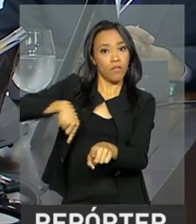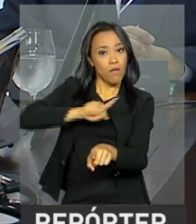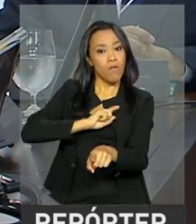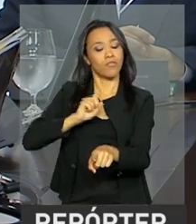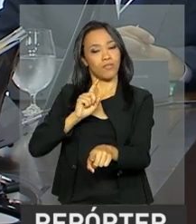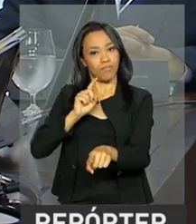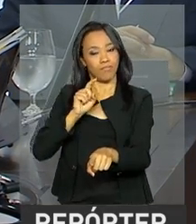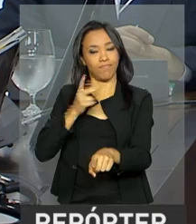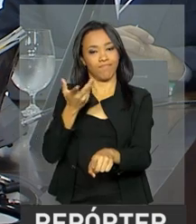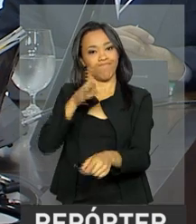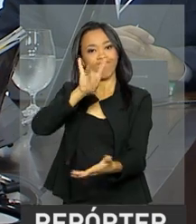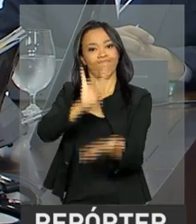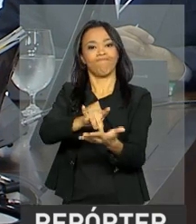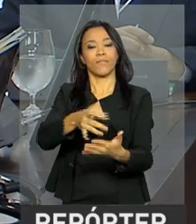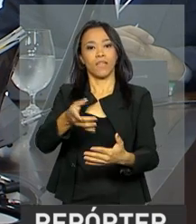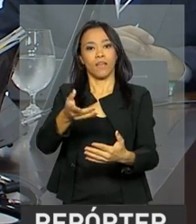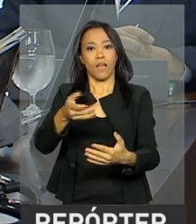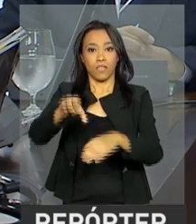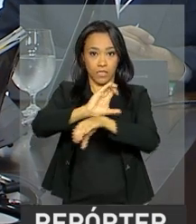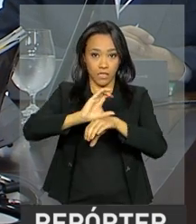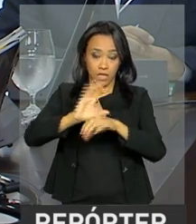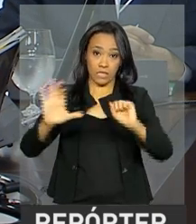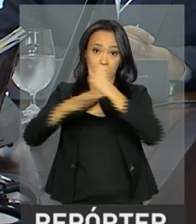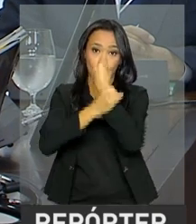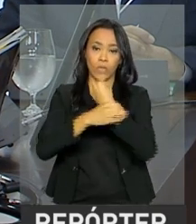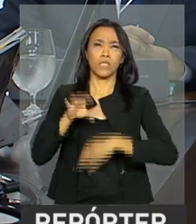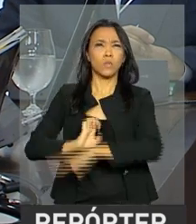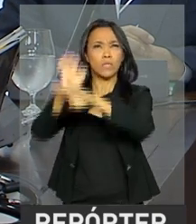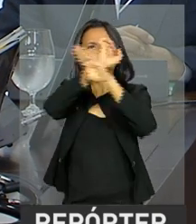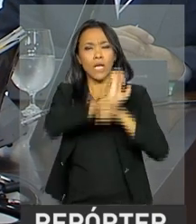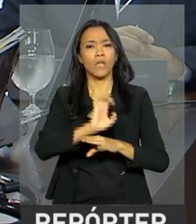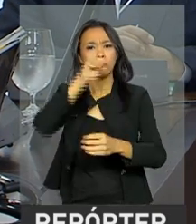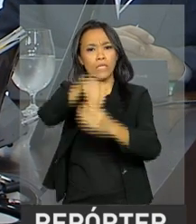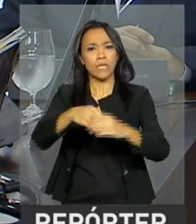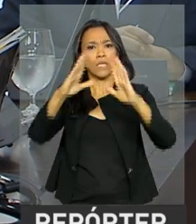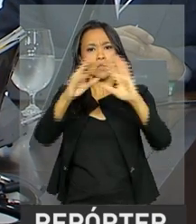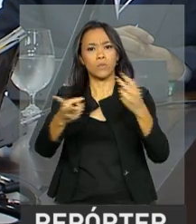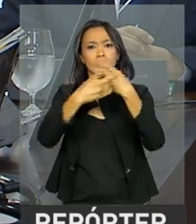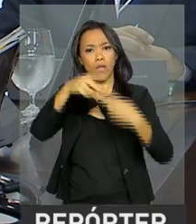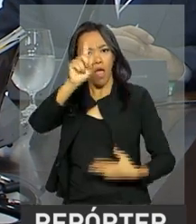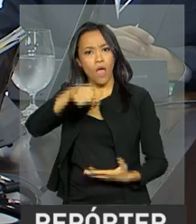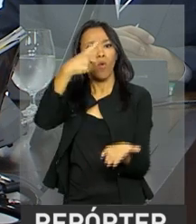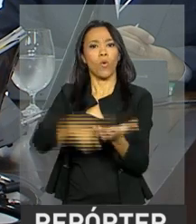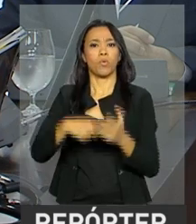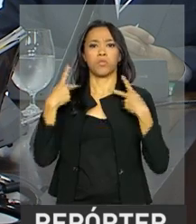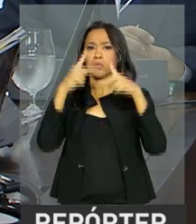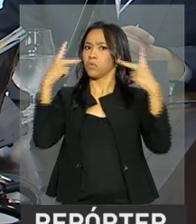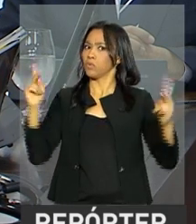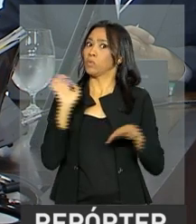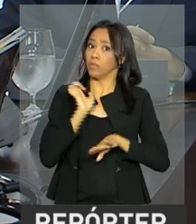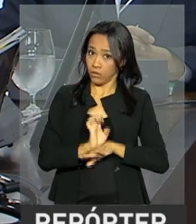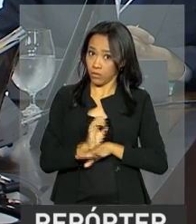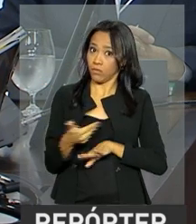quer dizer que a segurança interna dos Estados dos presídios cabe aos Estados e